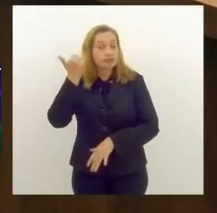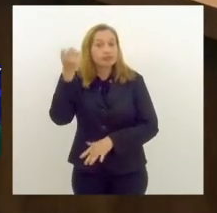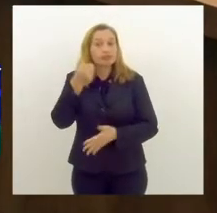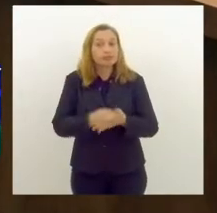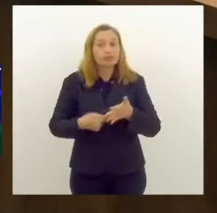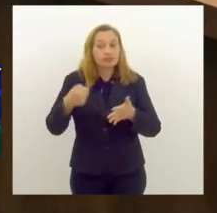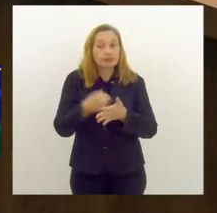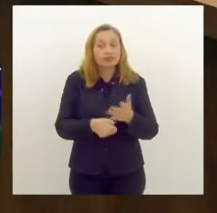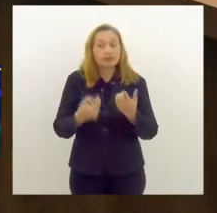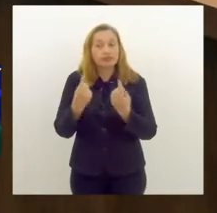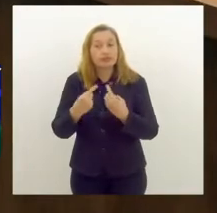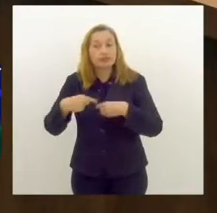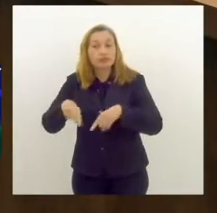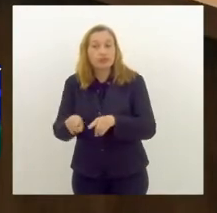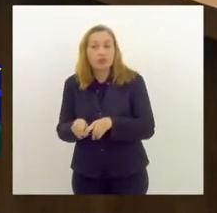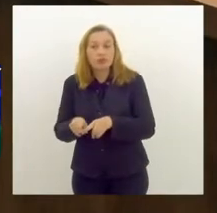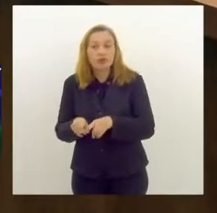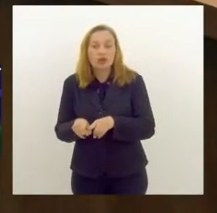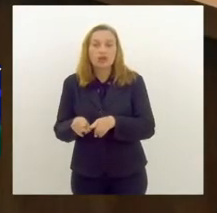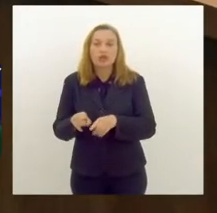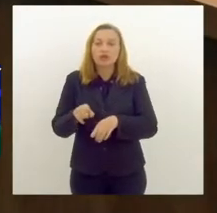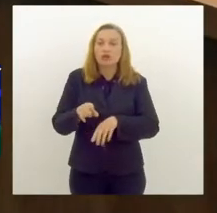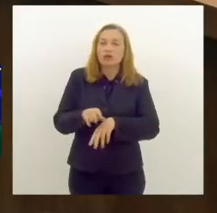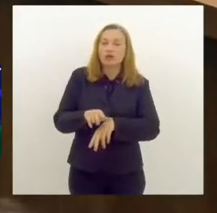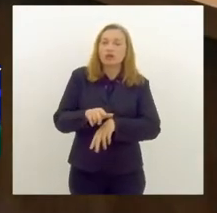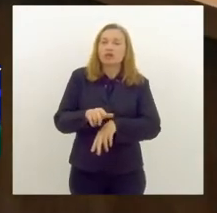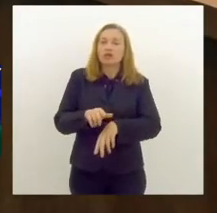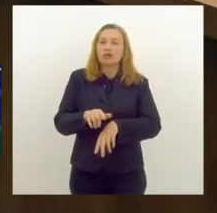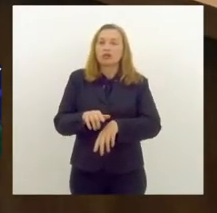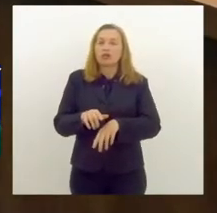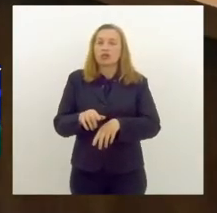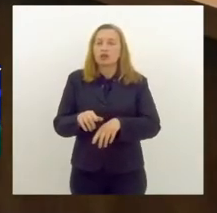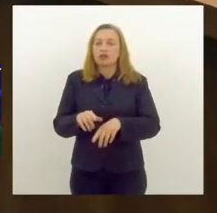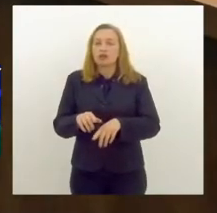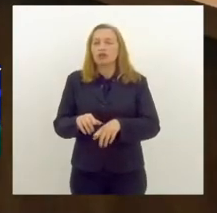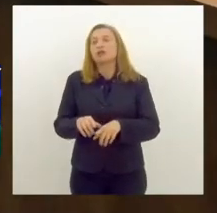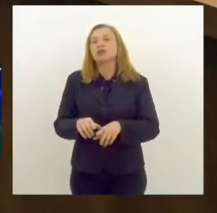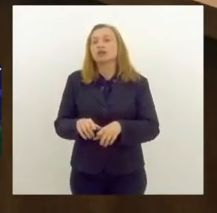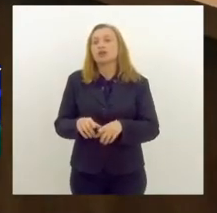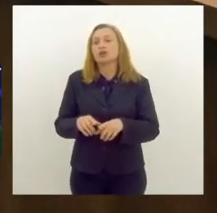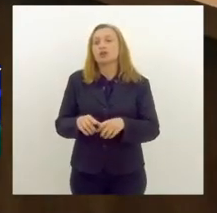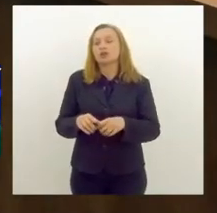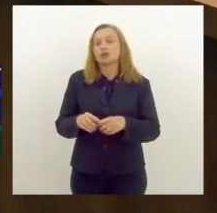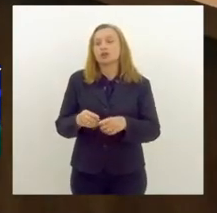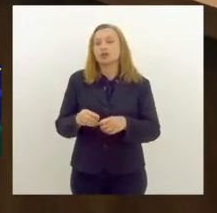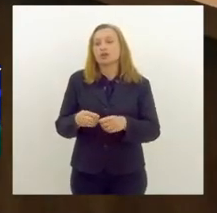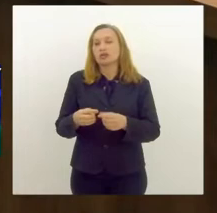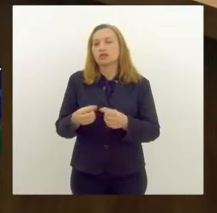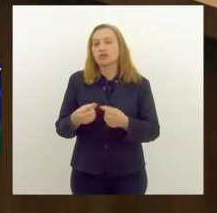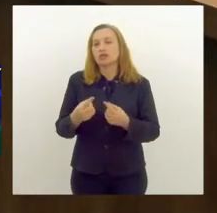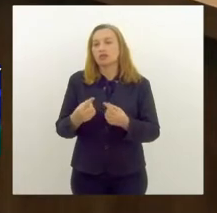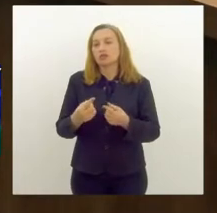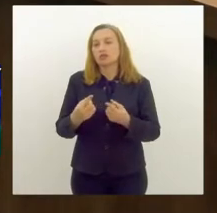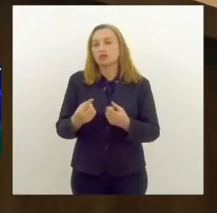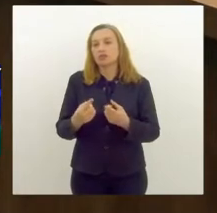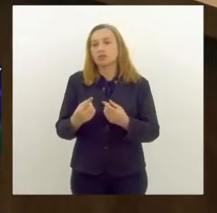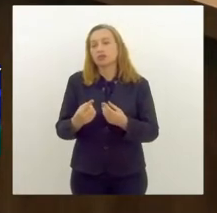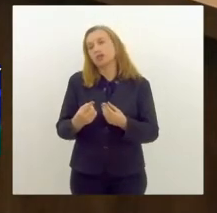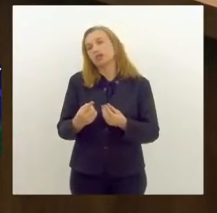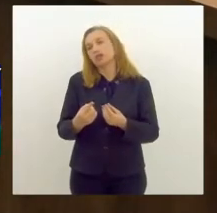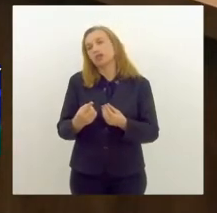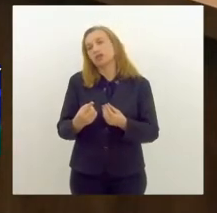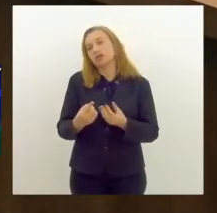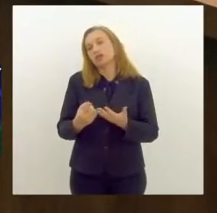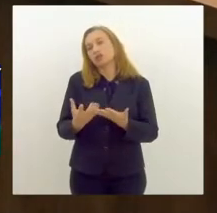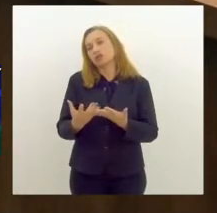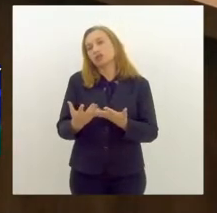do enfrentamento ao racismo religioso e à intolerância religiosa. Deputado Valdec, que estava conosco